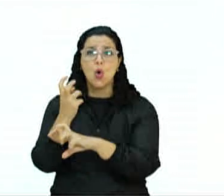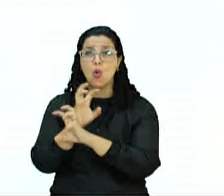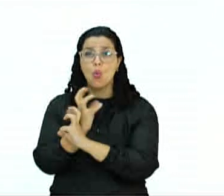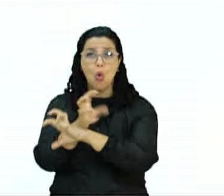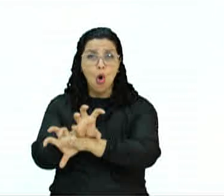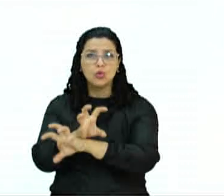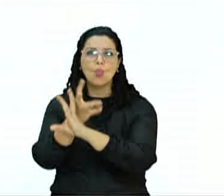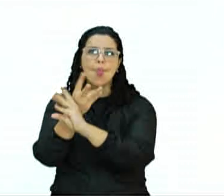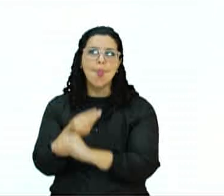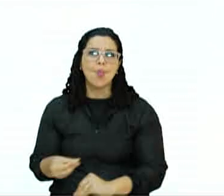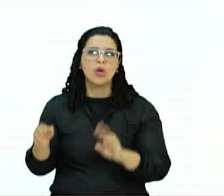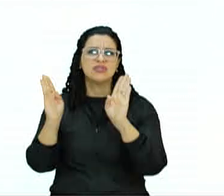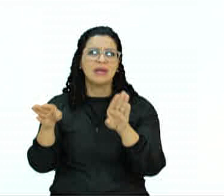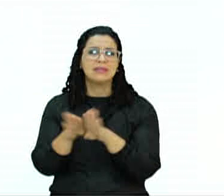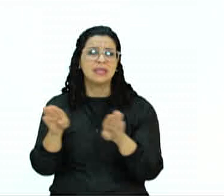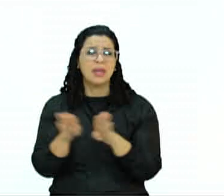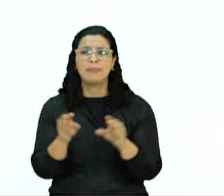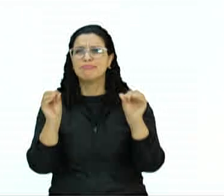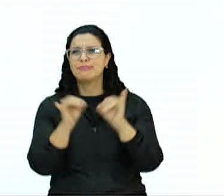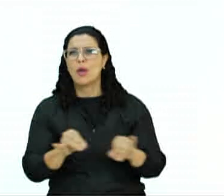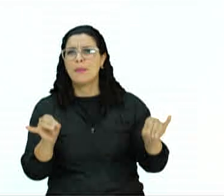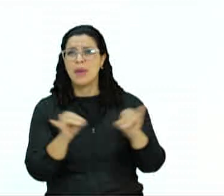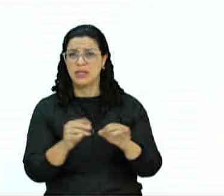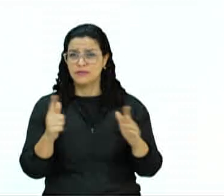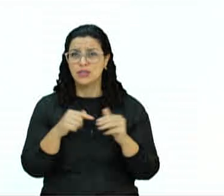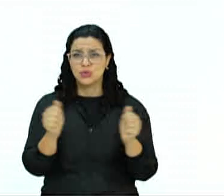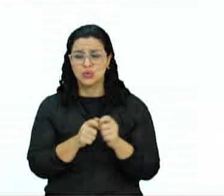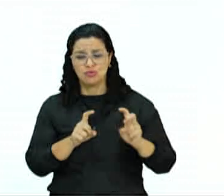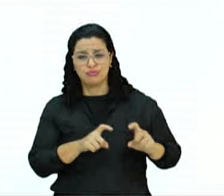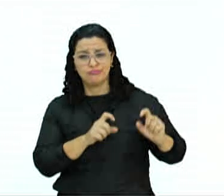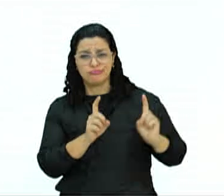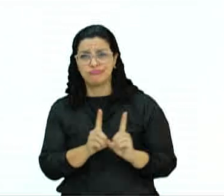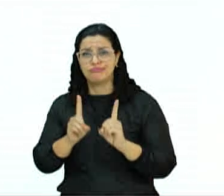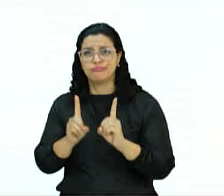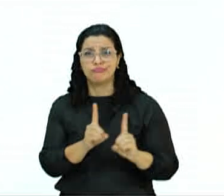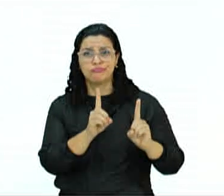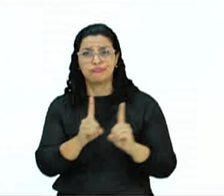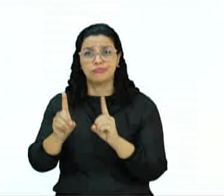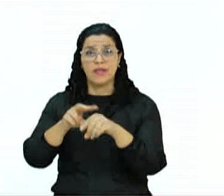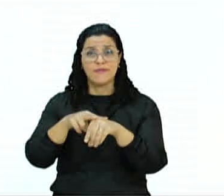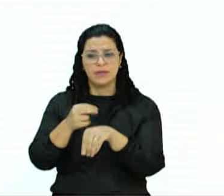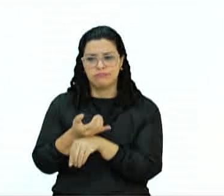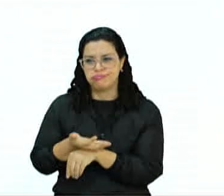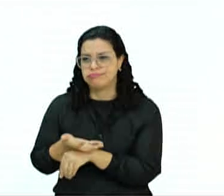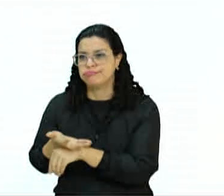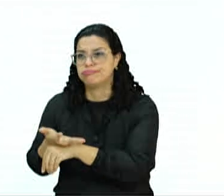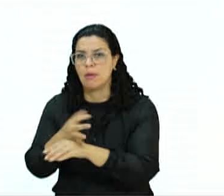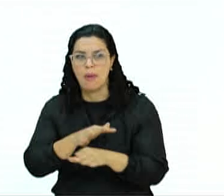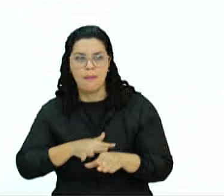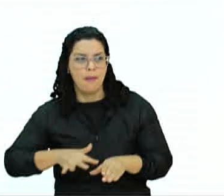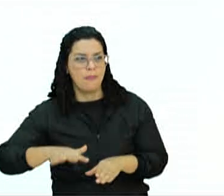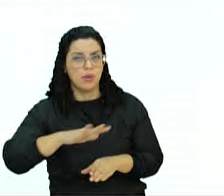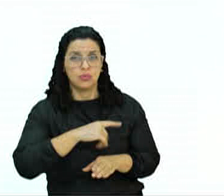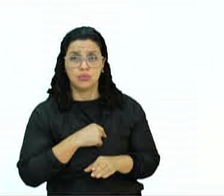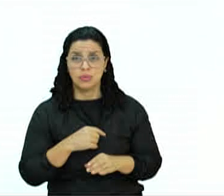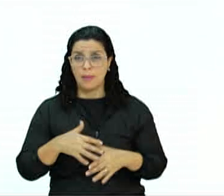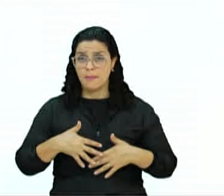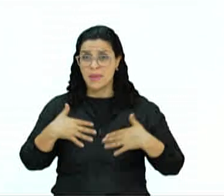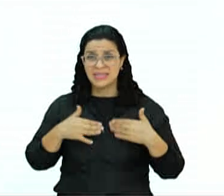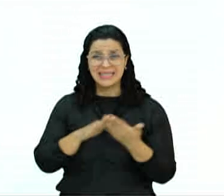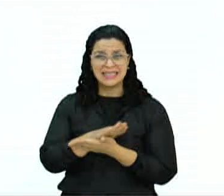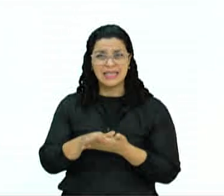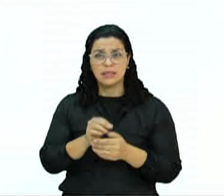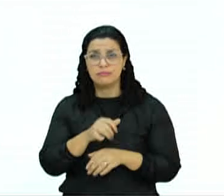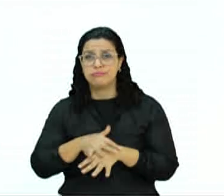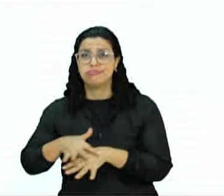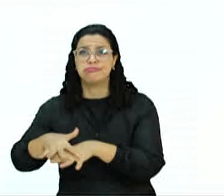bobagem! Vem comigo, pode me dar o braço, não tenha medo. O mato rasteiro dominava tudo, e não satisfeito de ter se